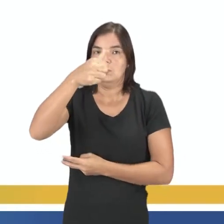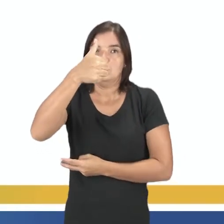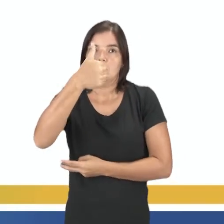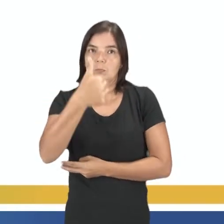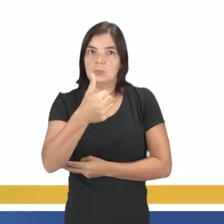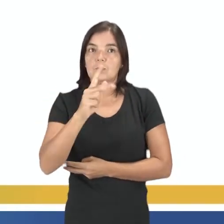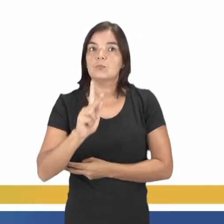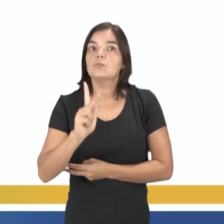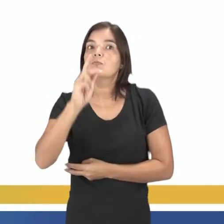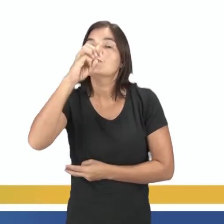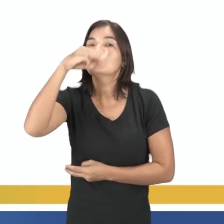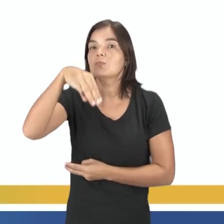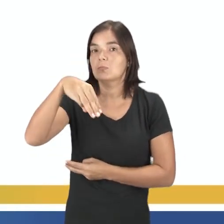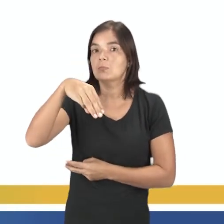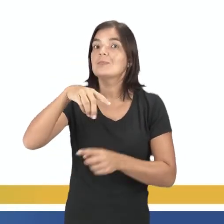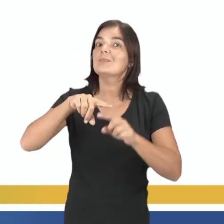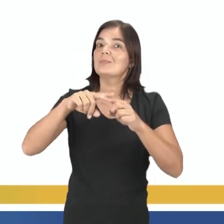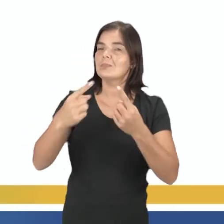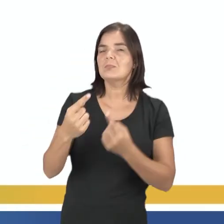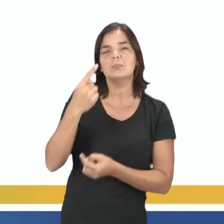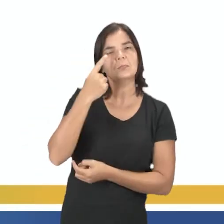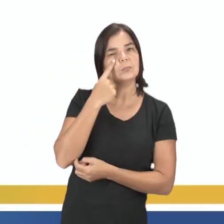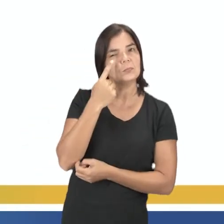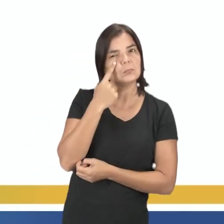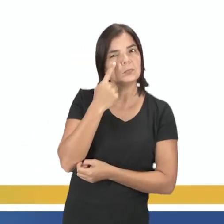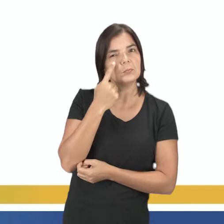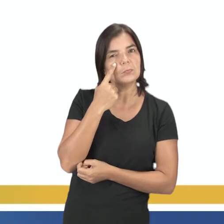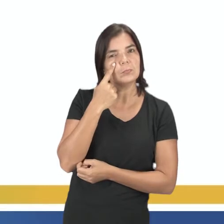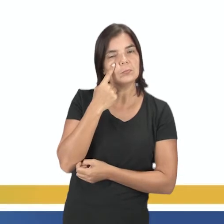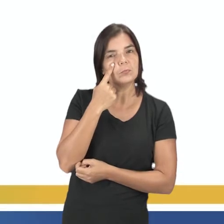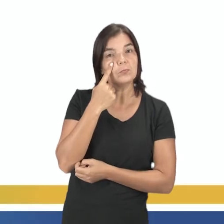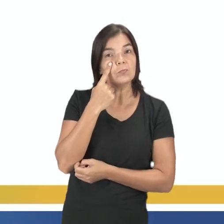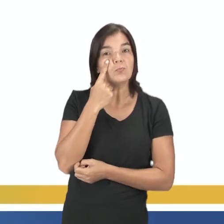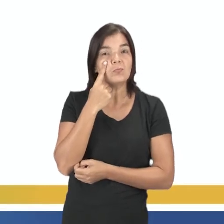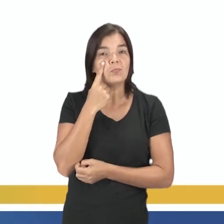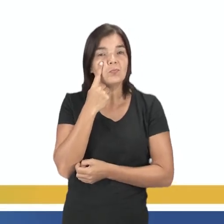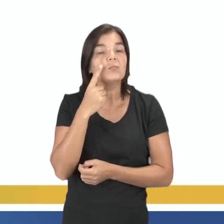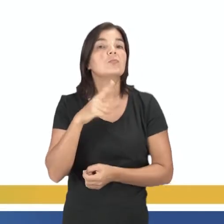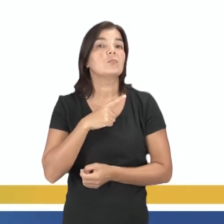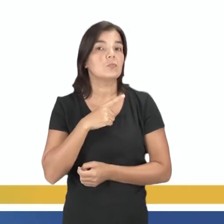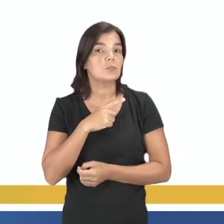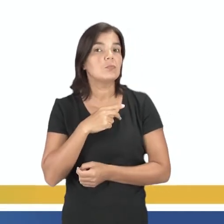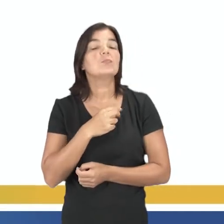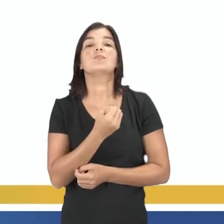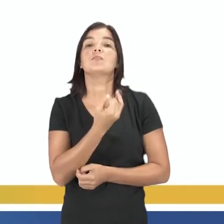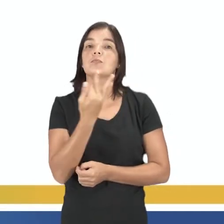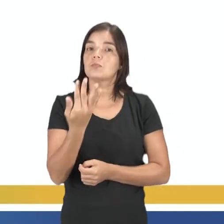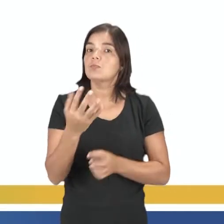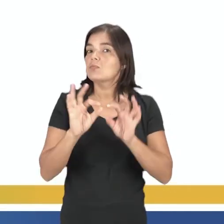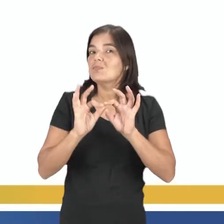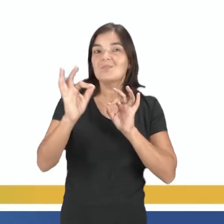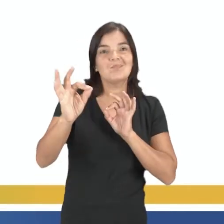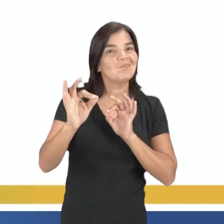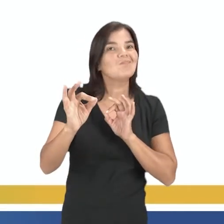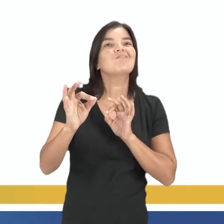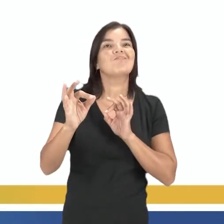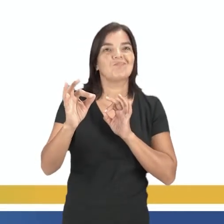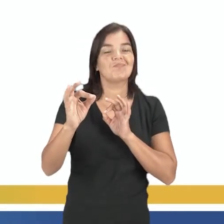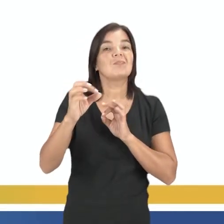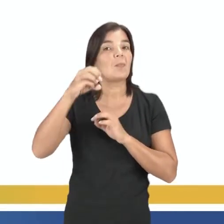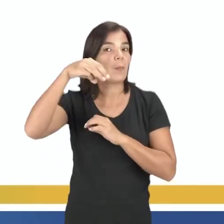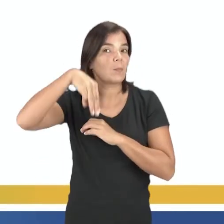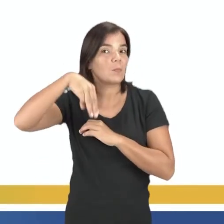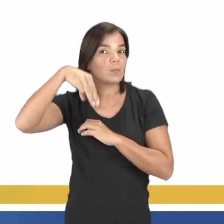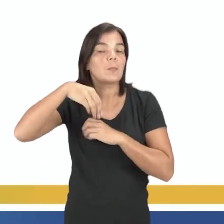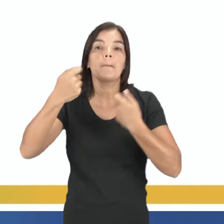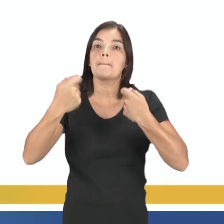6.371 quilômetros. Porém, se a gente analisar no sistema internacional, a unidade de comprimento não é quilômetro, é metro.